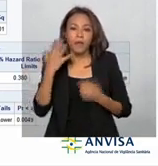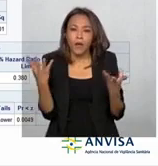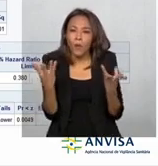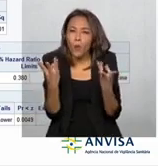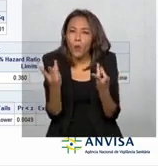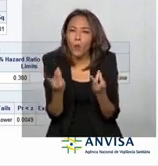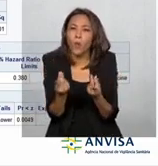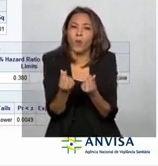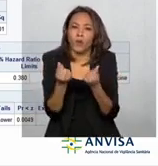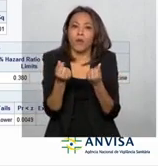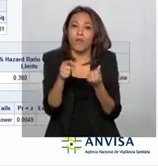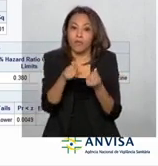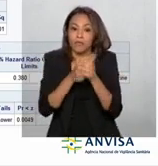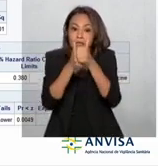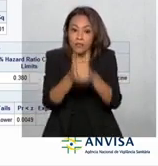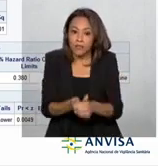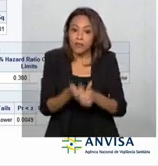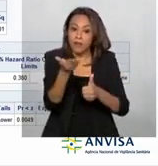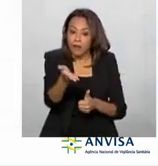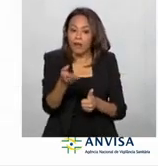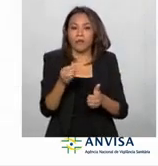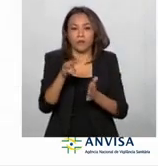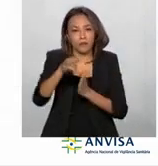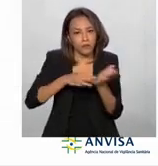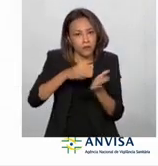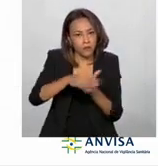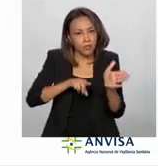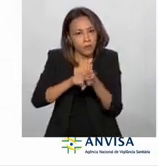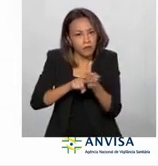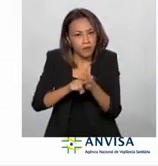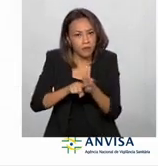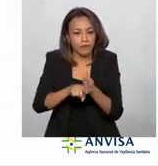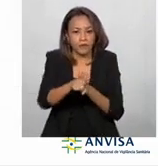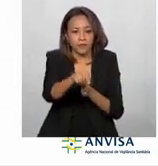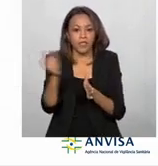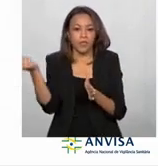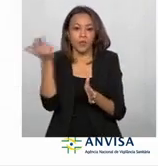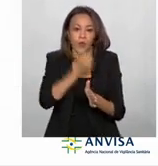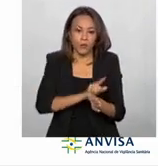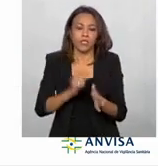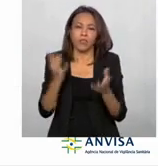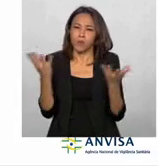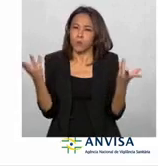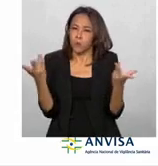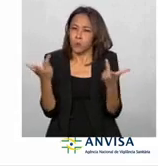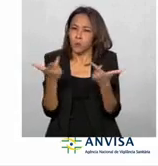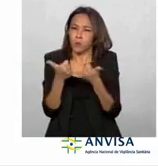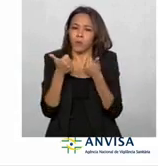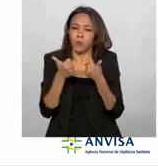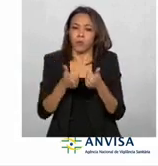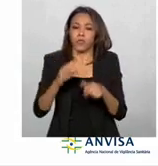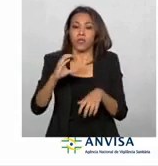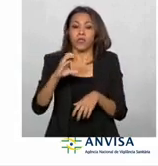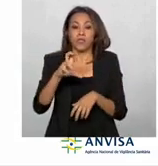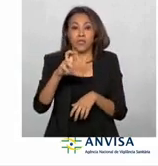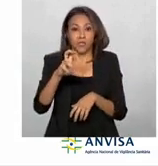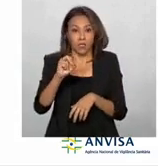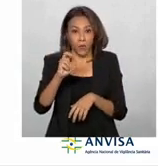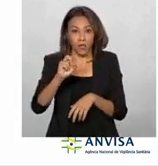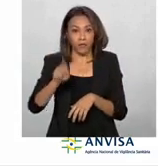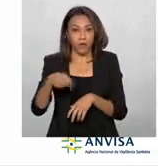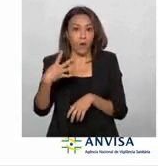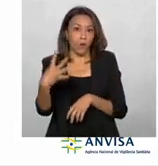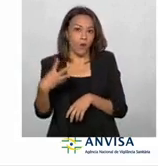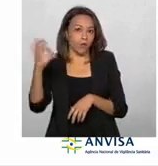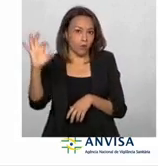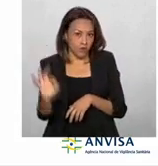nessa metodologia e chegamos na eficácia da vacina de 50,4%. Antes de